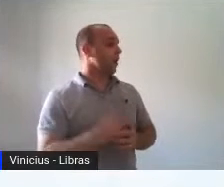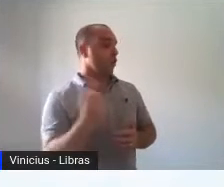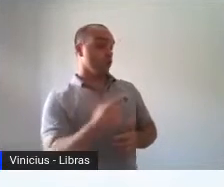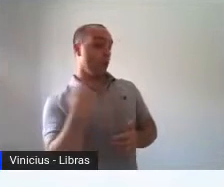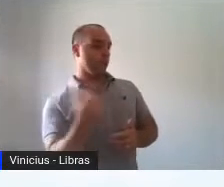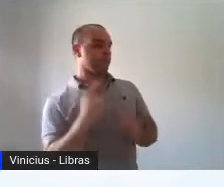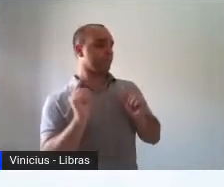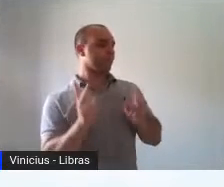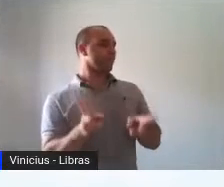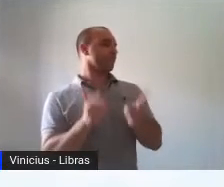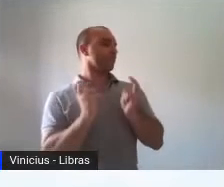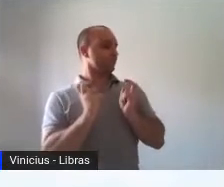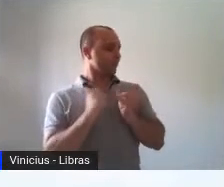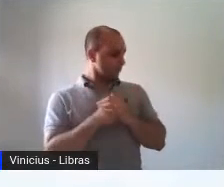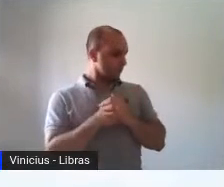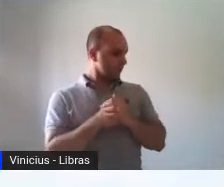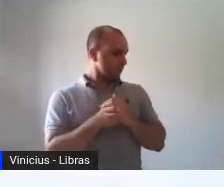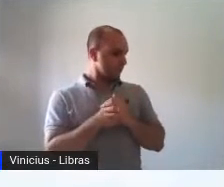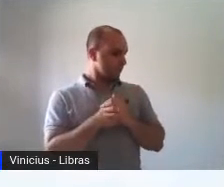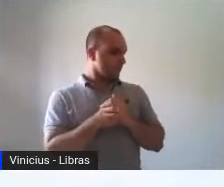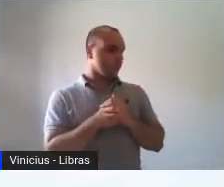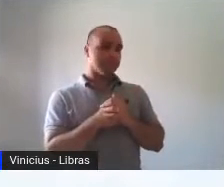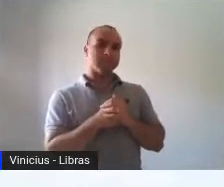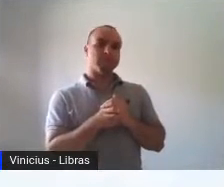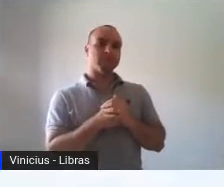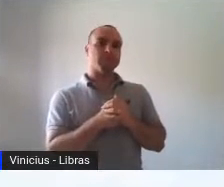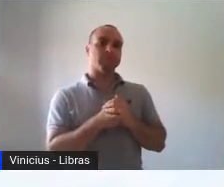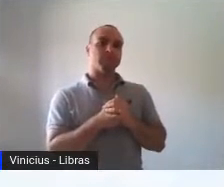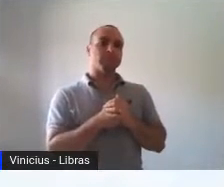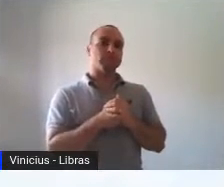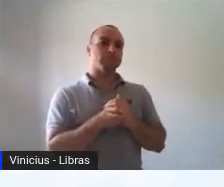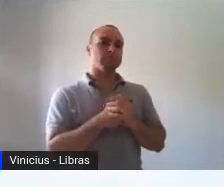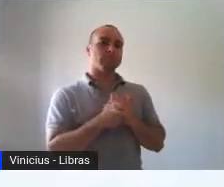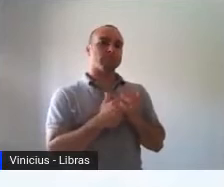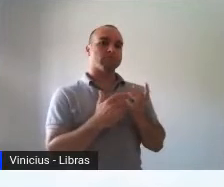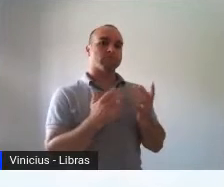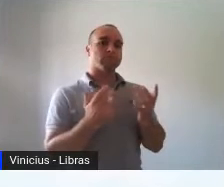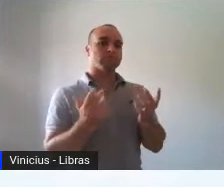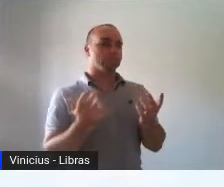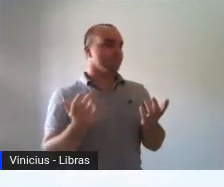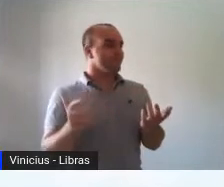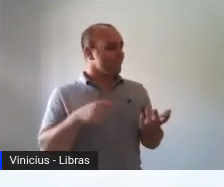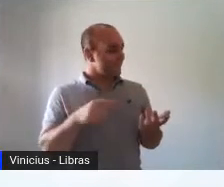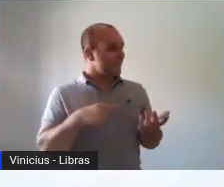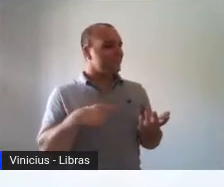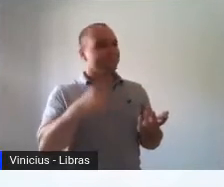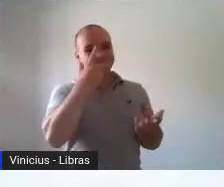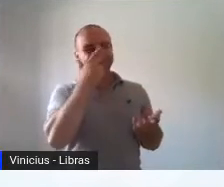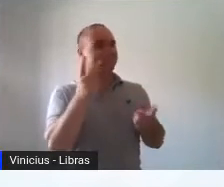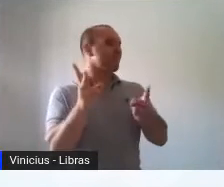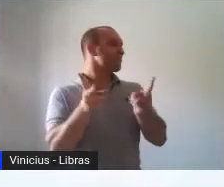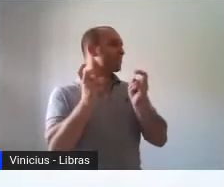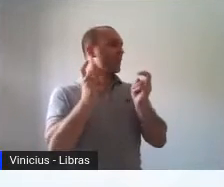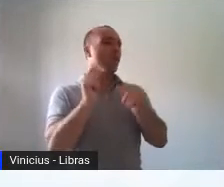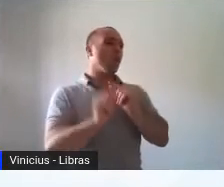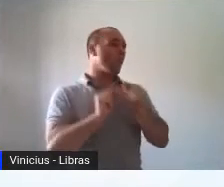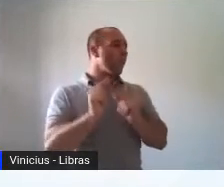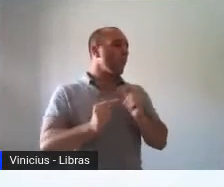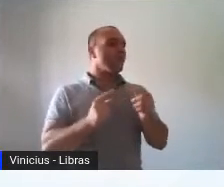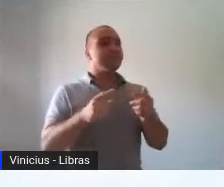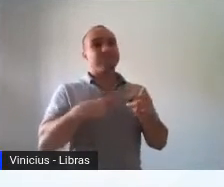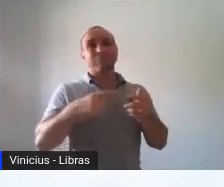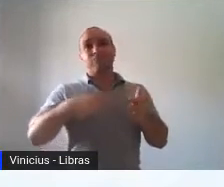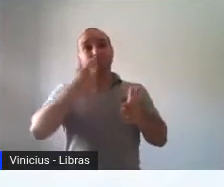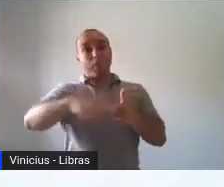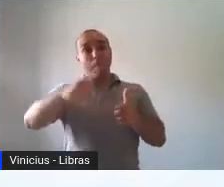especialistas, que parece que o copo está quase cheio, sabe? A impressão que a gente sente é que está próximo